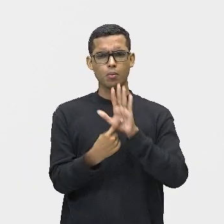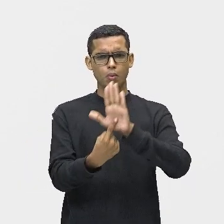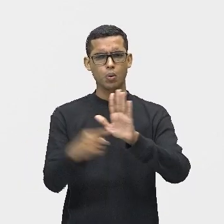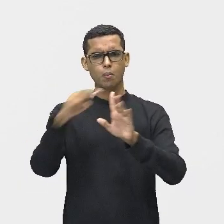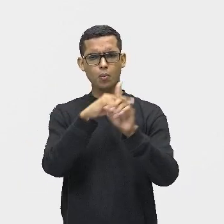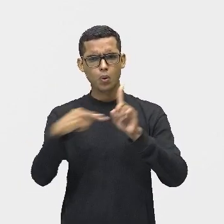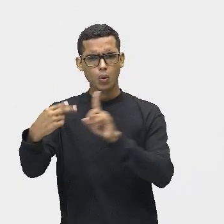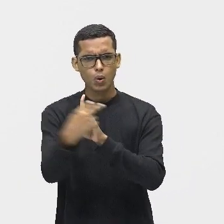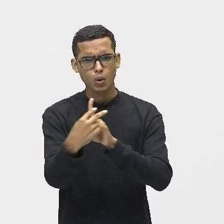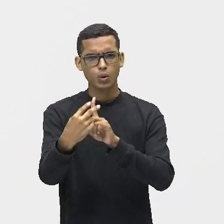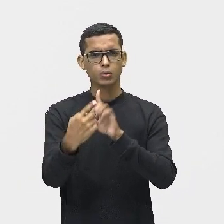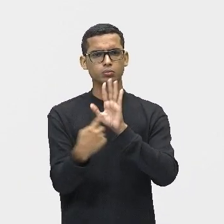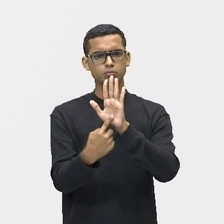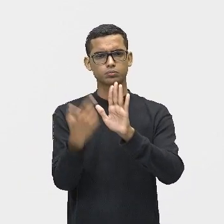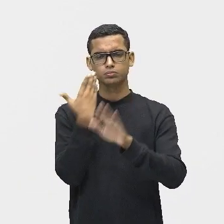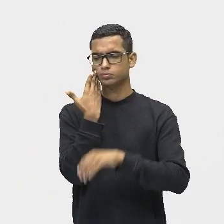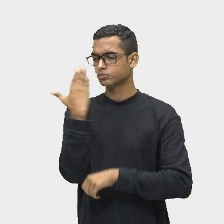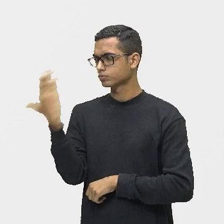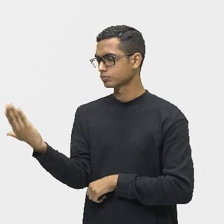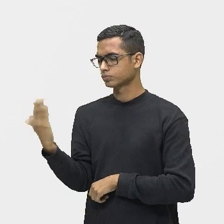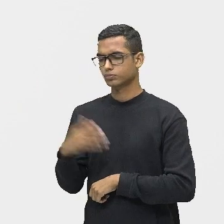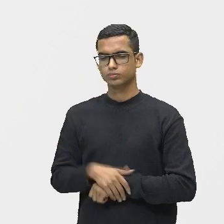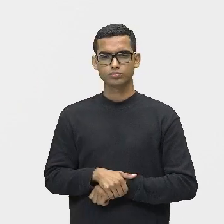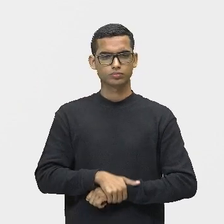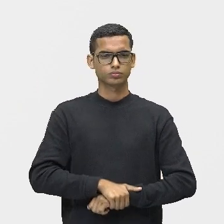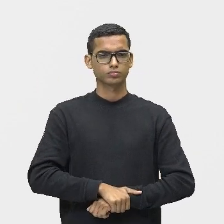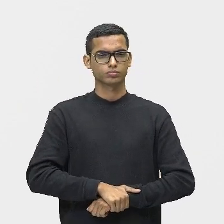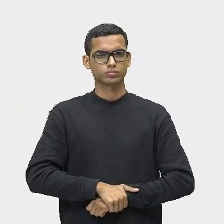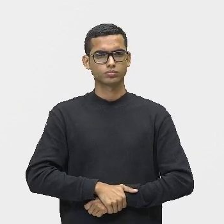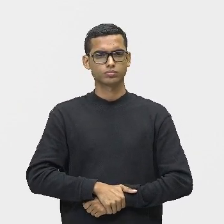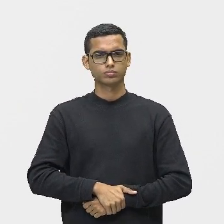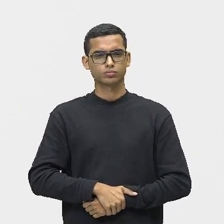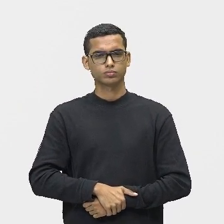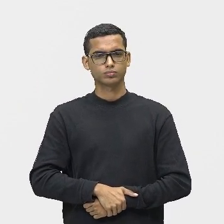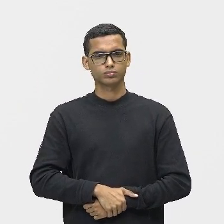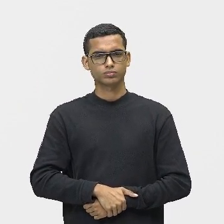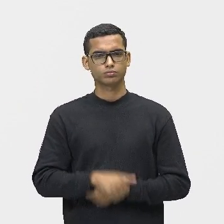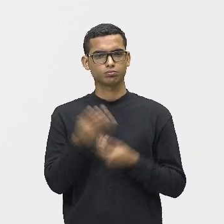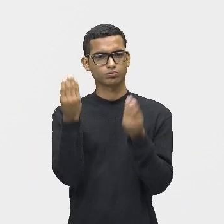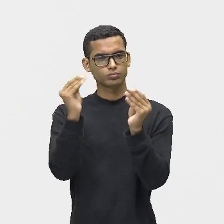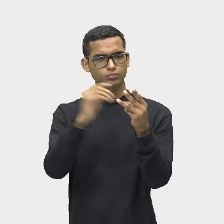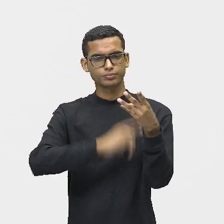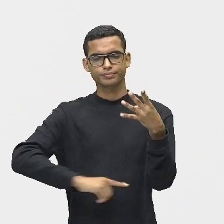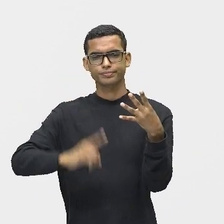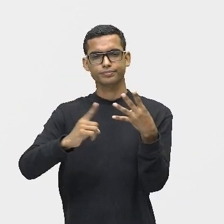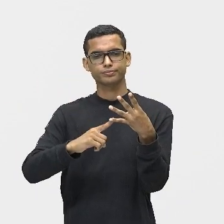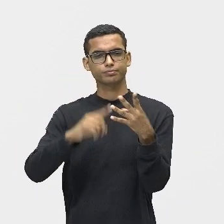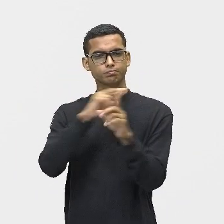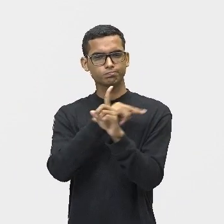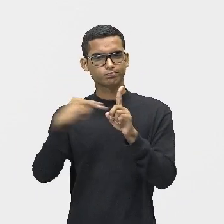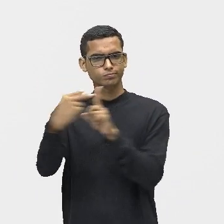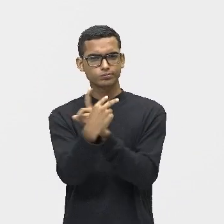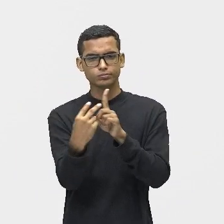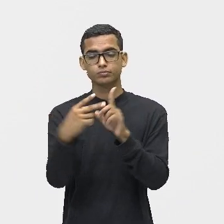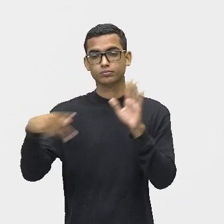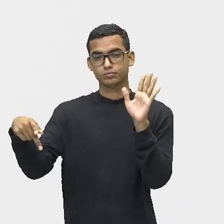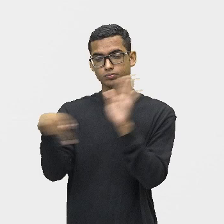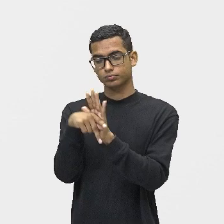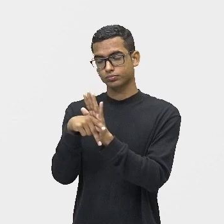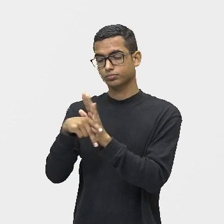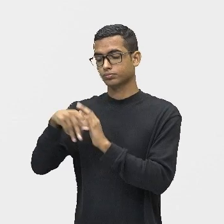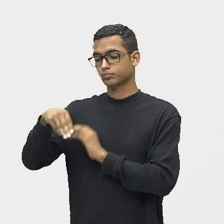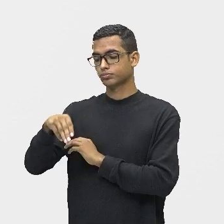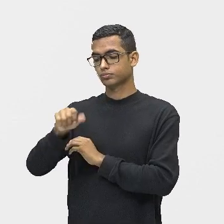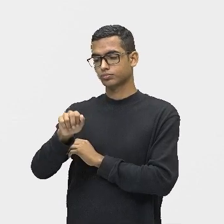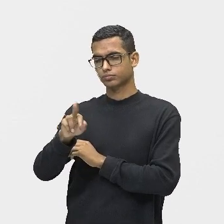de vista está escrito aí no planejamento do debate. Colocando o nosso ponto de vista, da Maria, olha